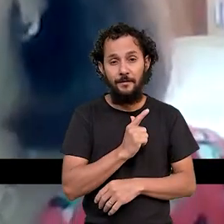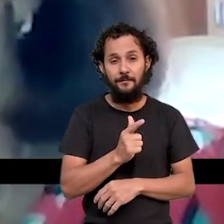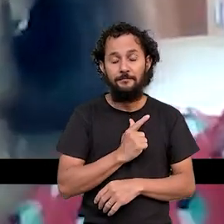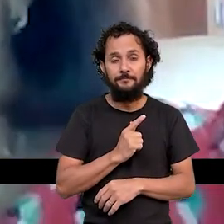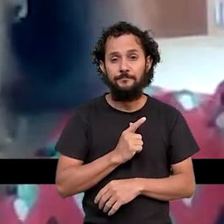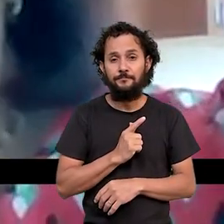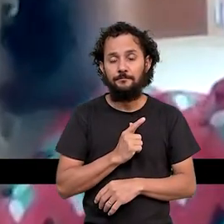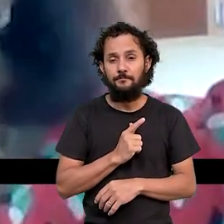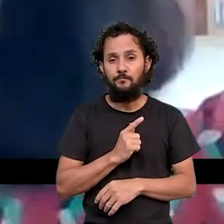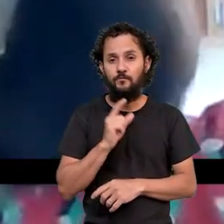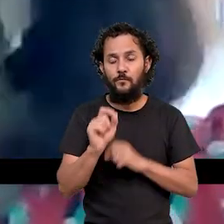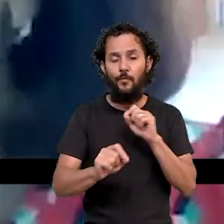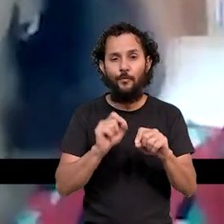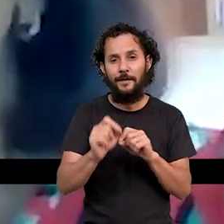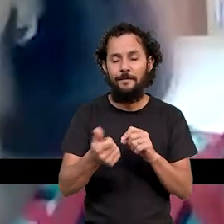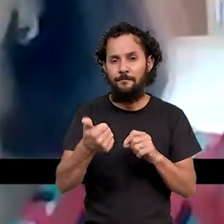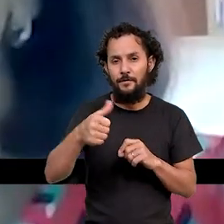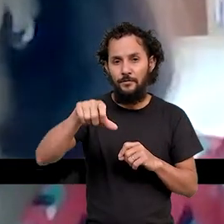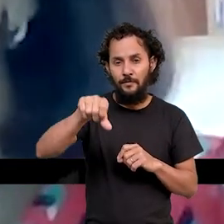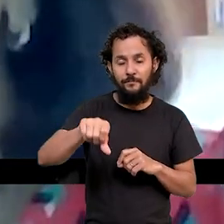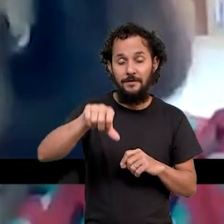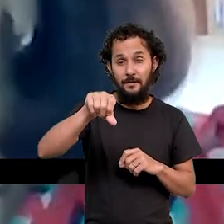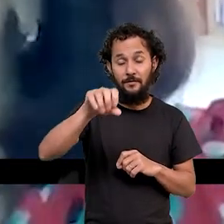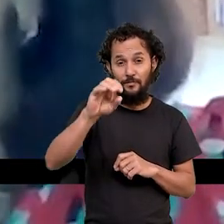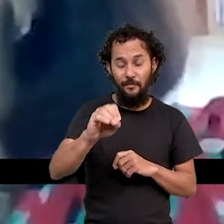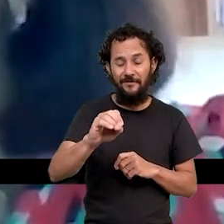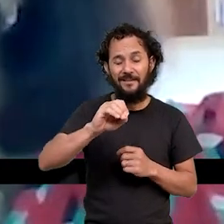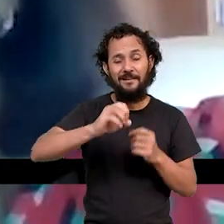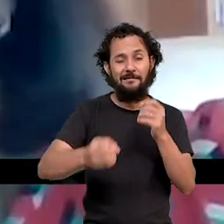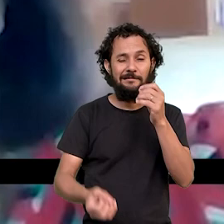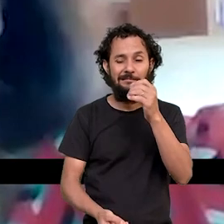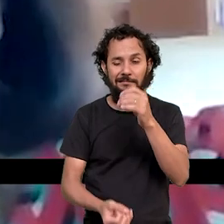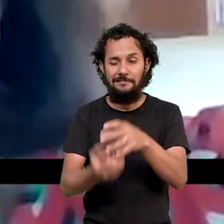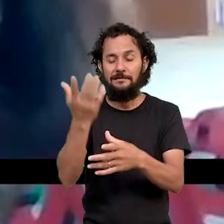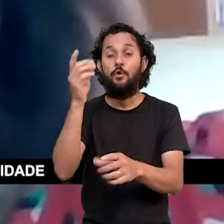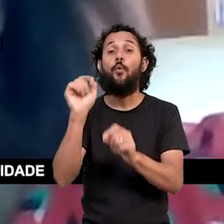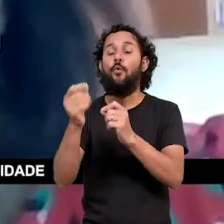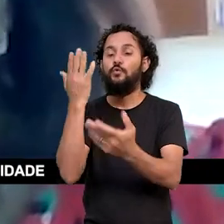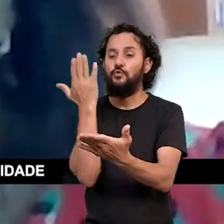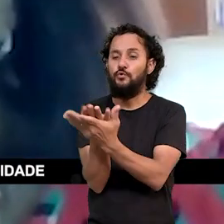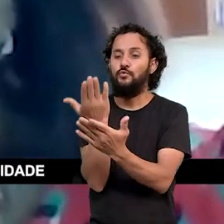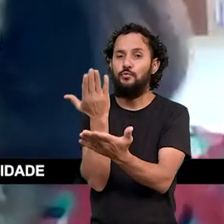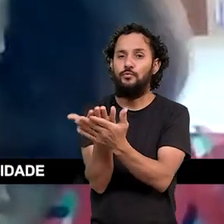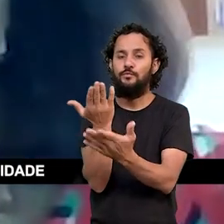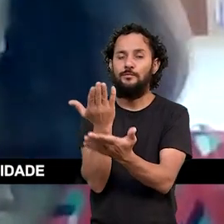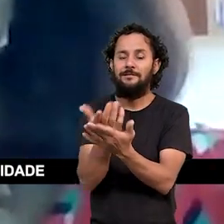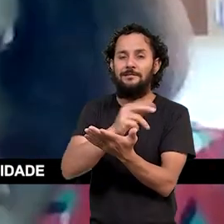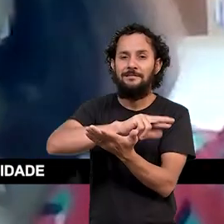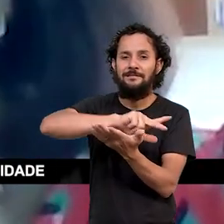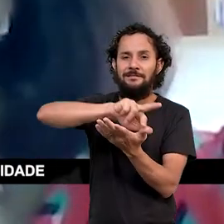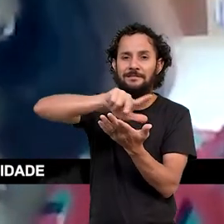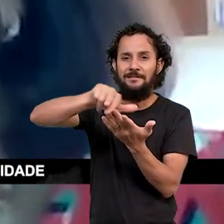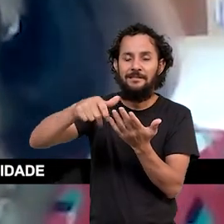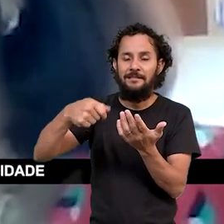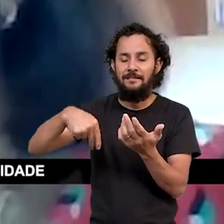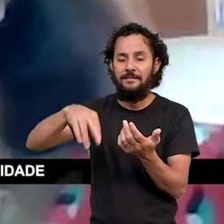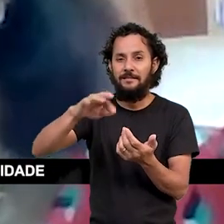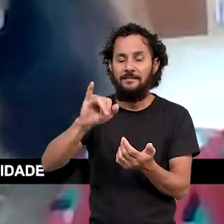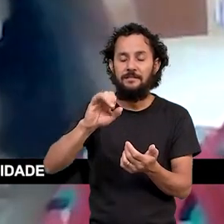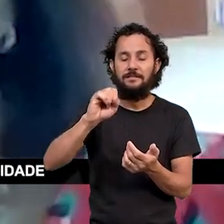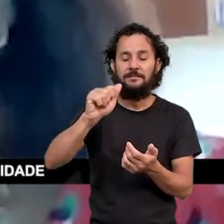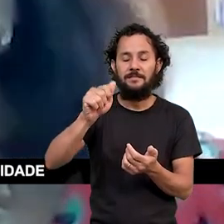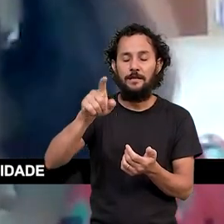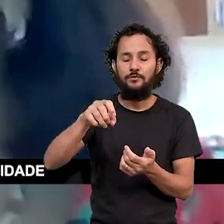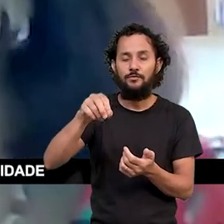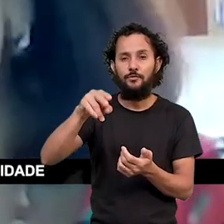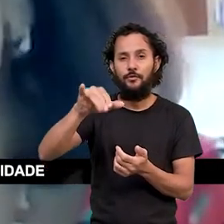temos, nos anos de 1990, vários estudos anglo-saxônicos, especialmente no âmbito